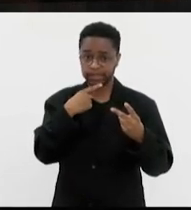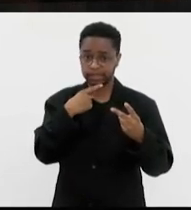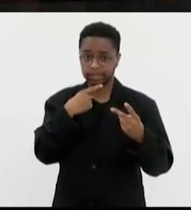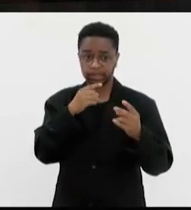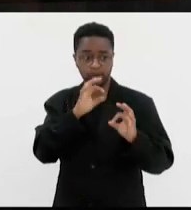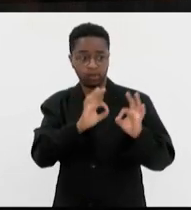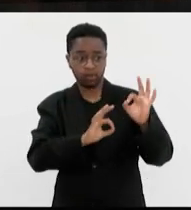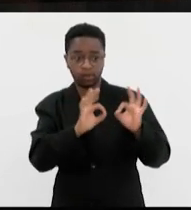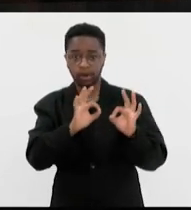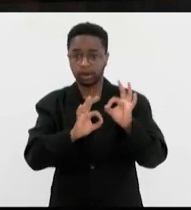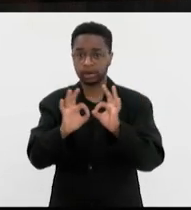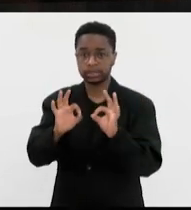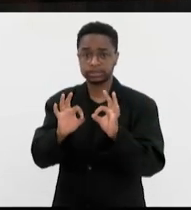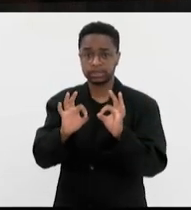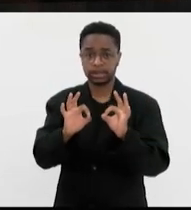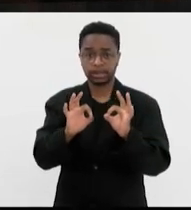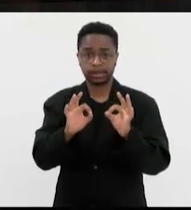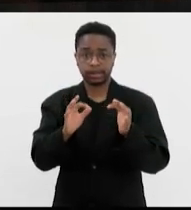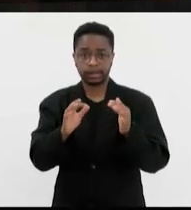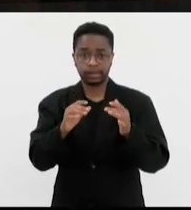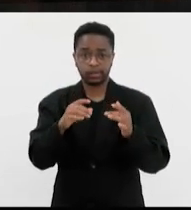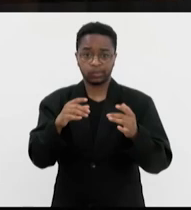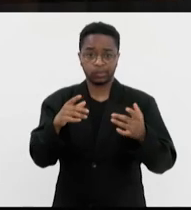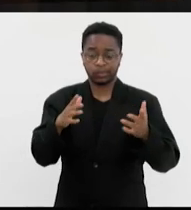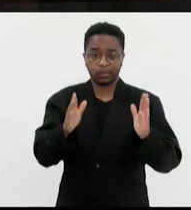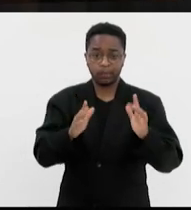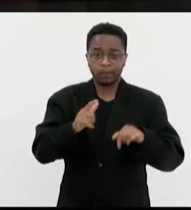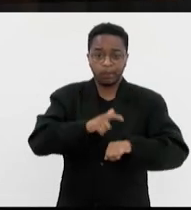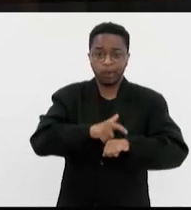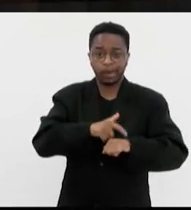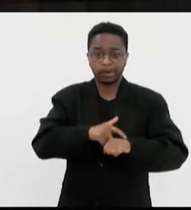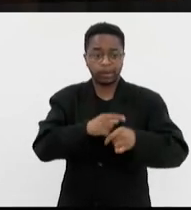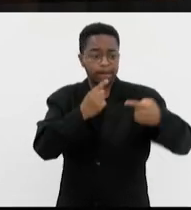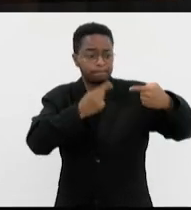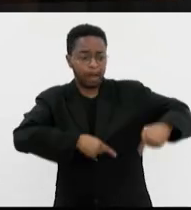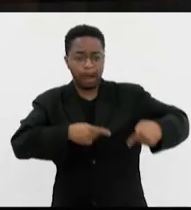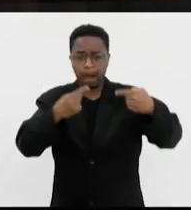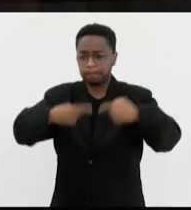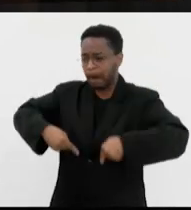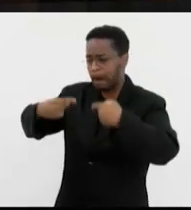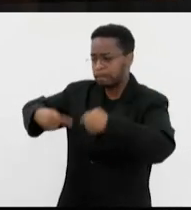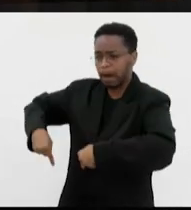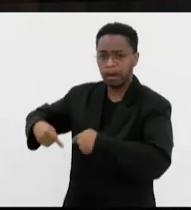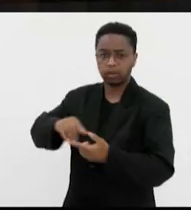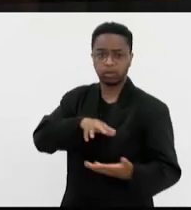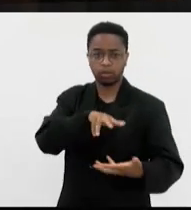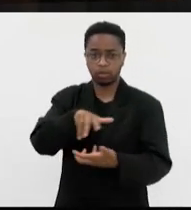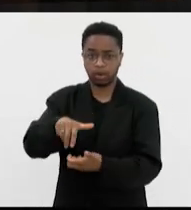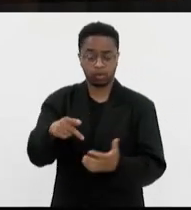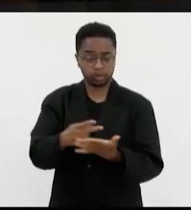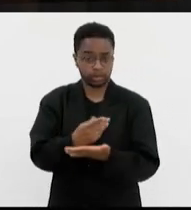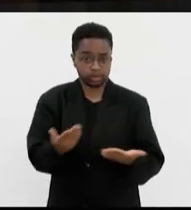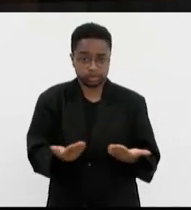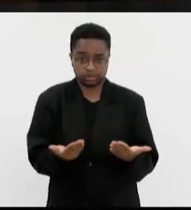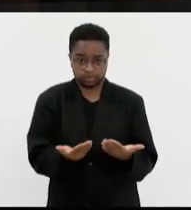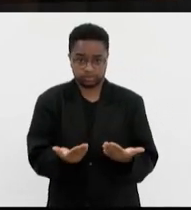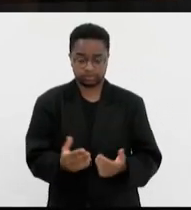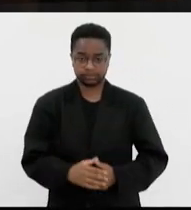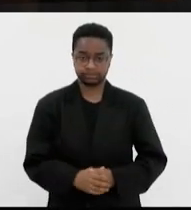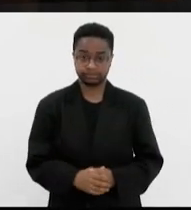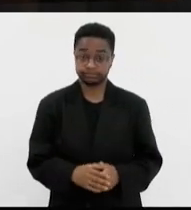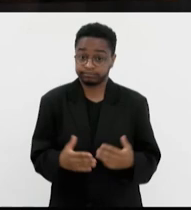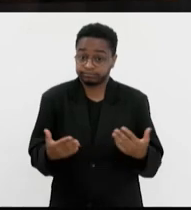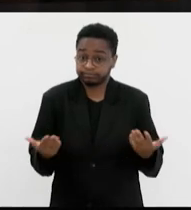pacificar esse clima bélico mundial que existe hoje. Então,